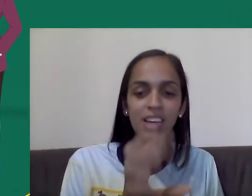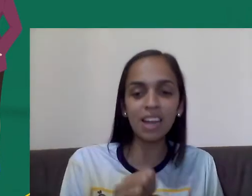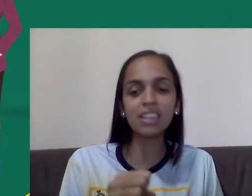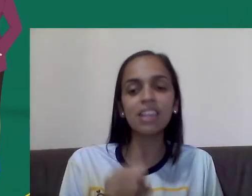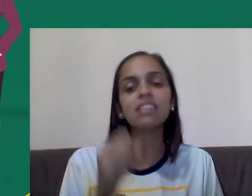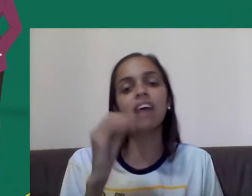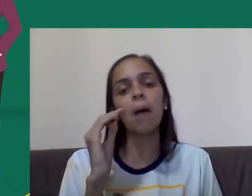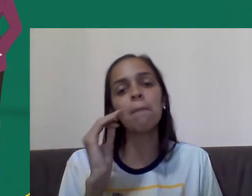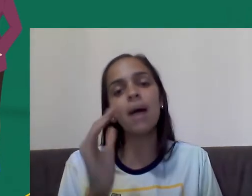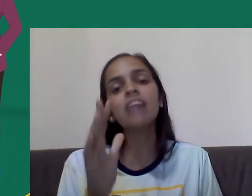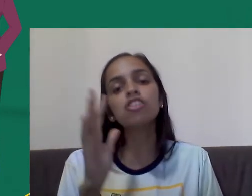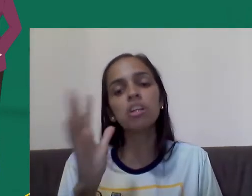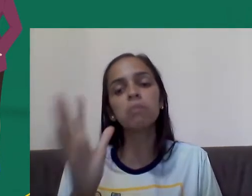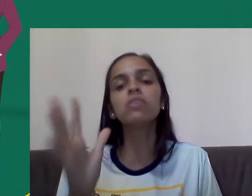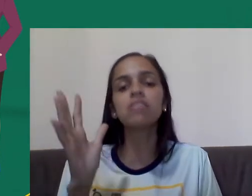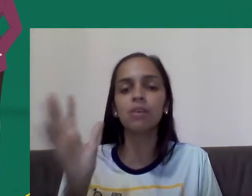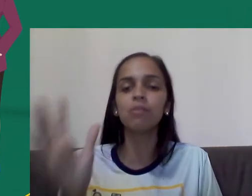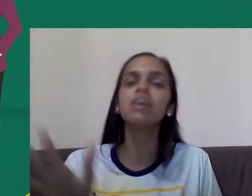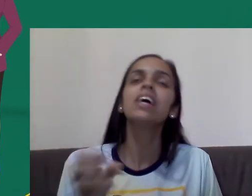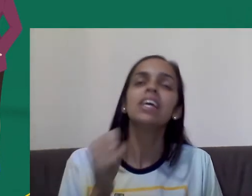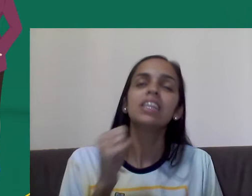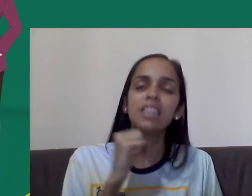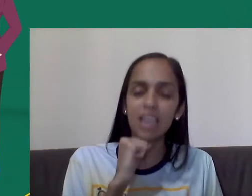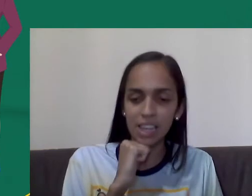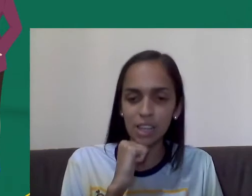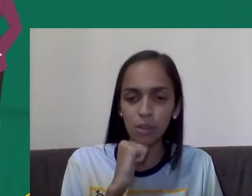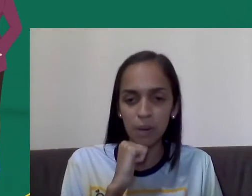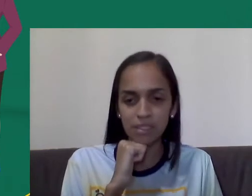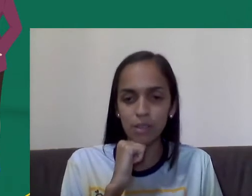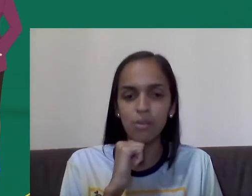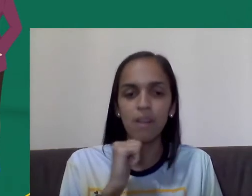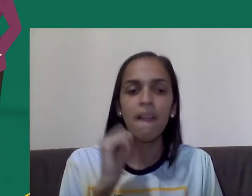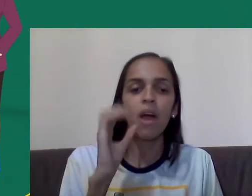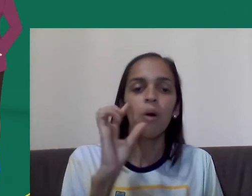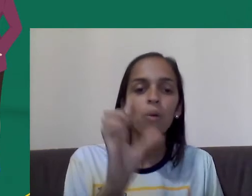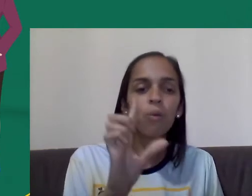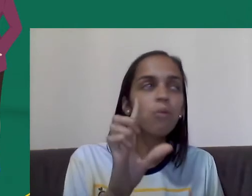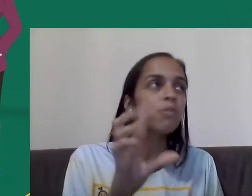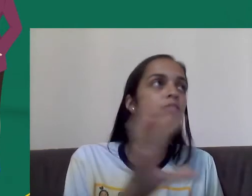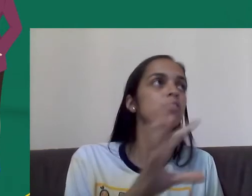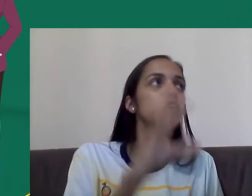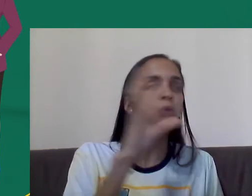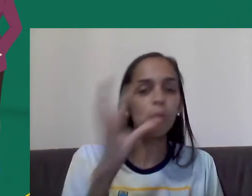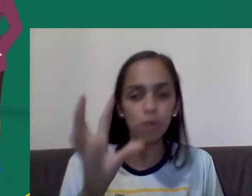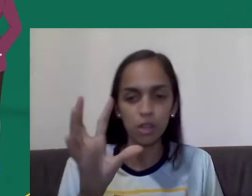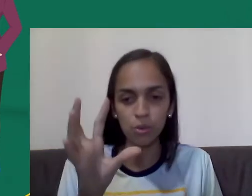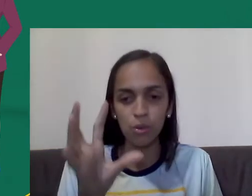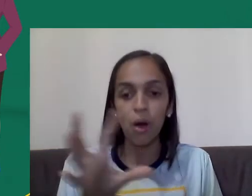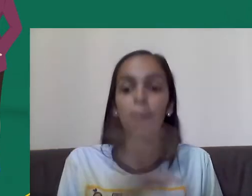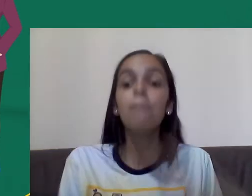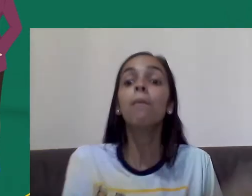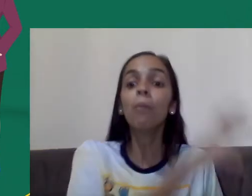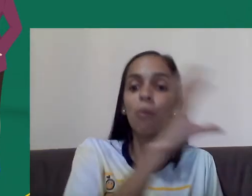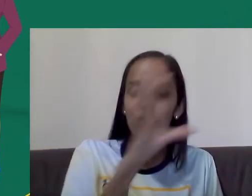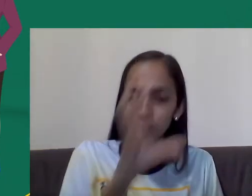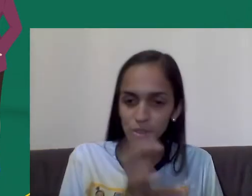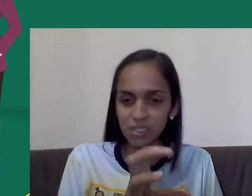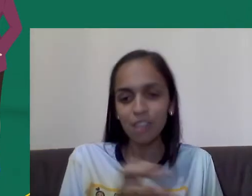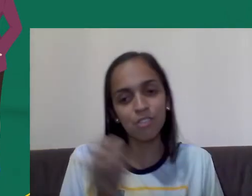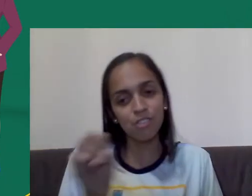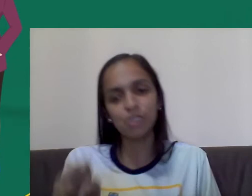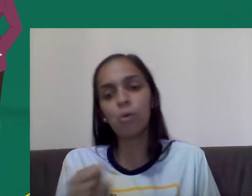aqui caracteriza a má distribuição de renda no Brasil. Um vivendo com muito,